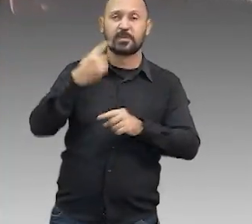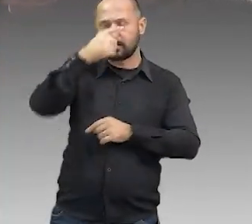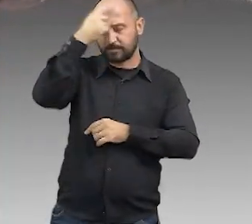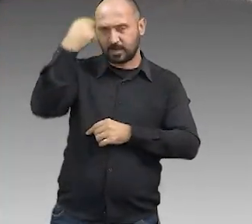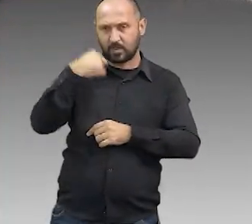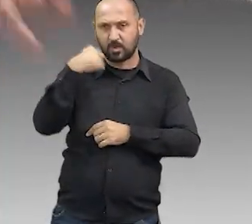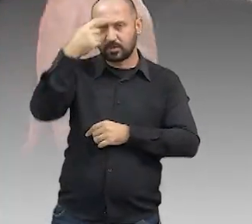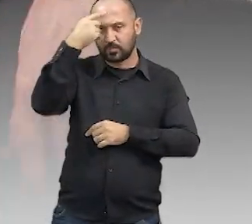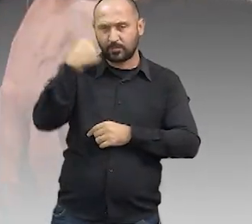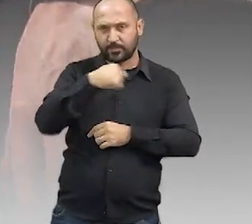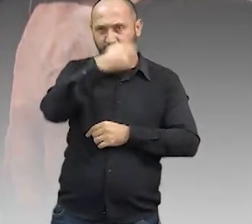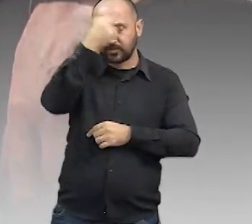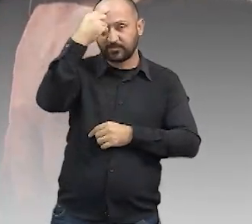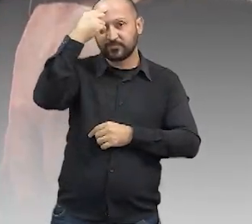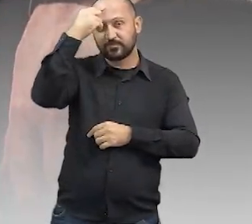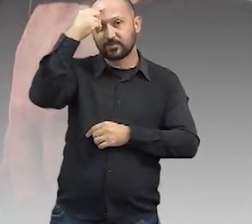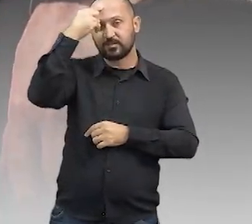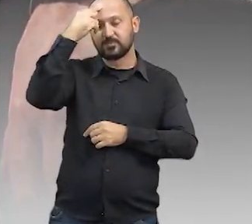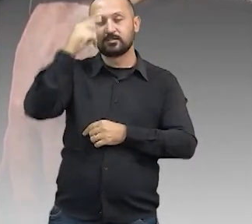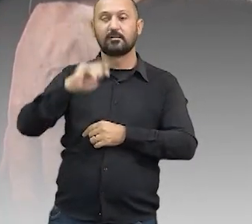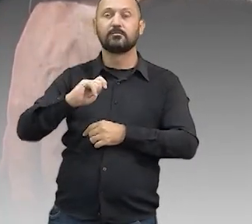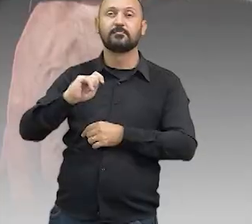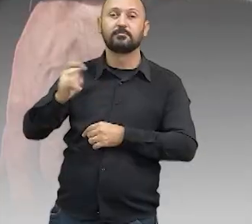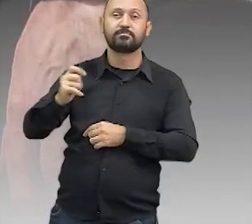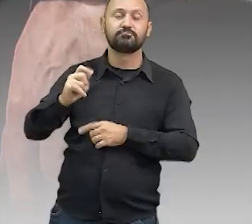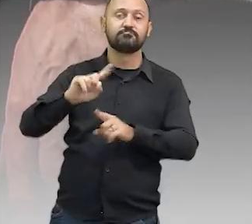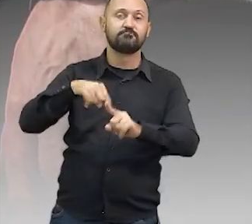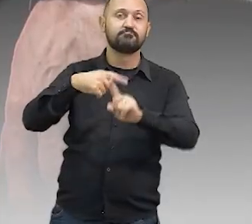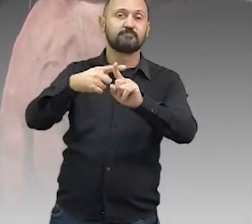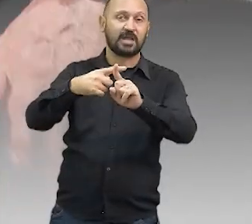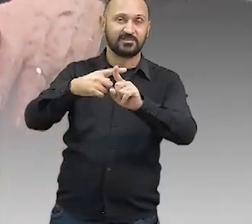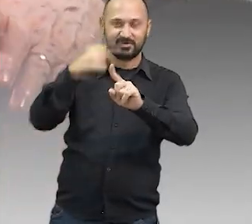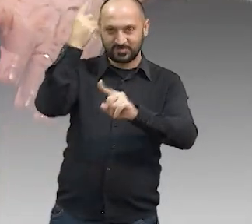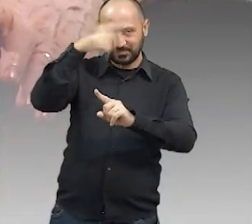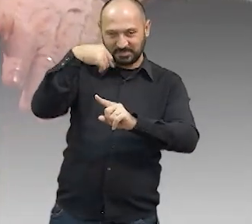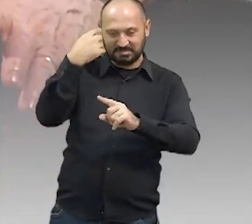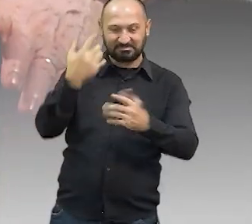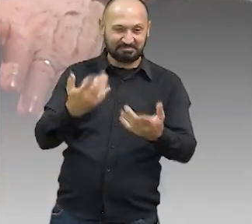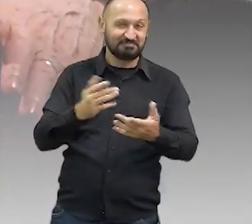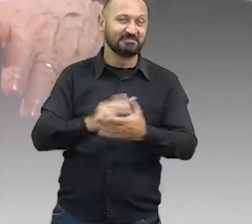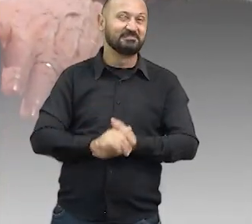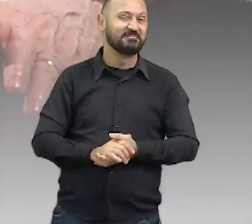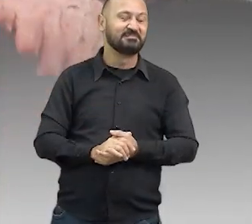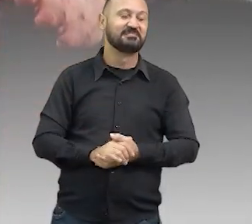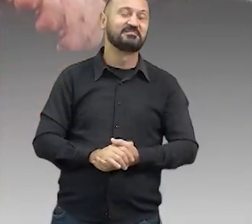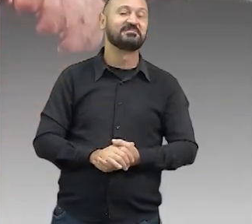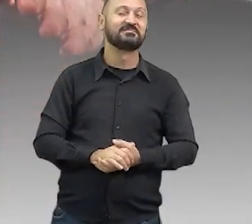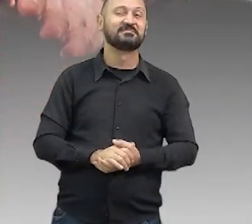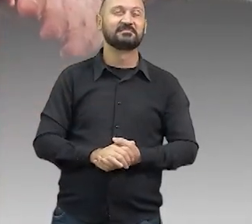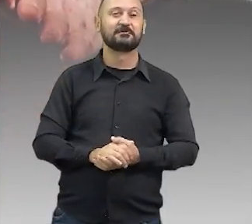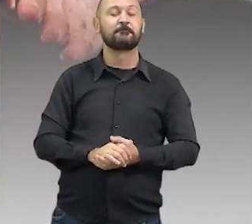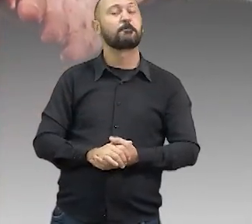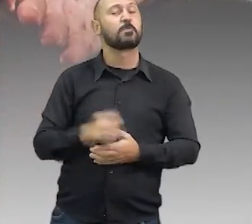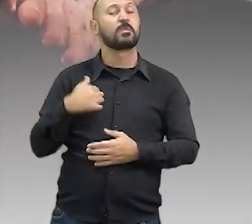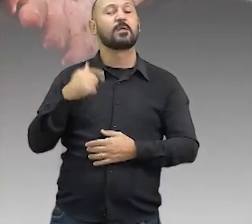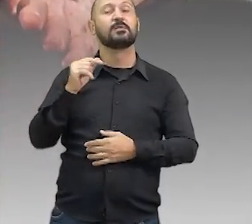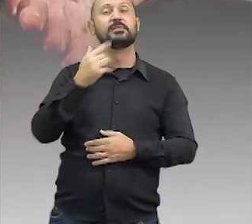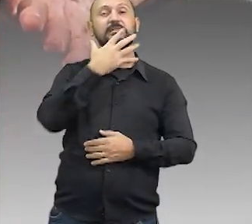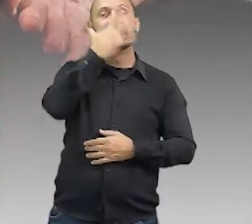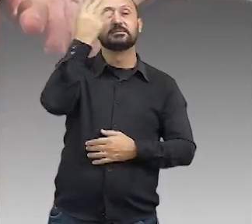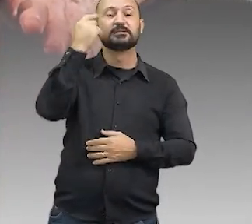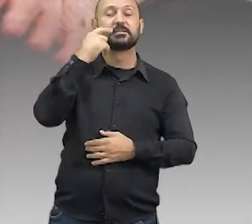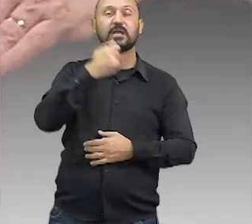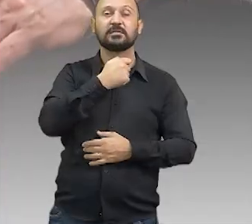hora, passa o cartão, paga 1 hora extra. Então, acho assim, e esquecer um pouco da